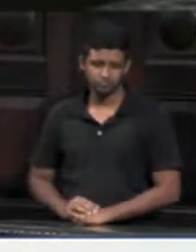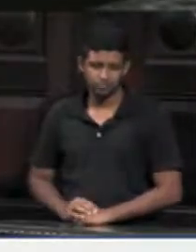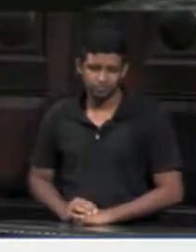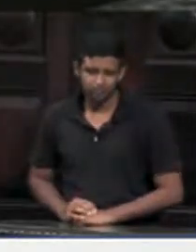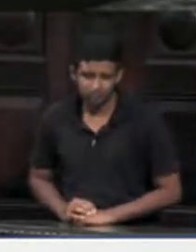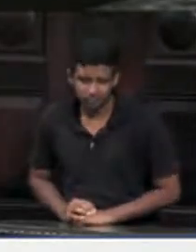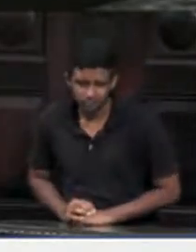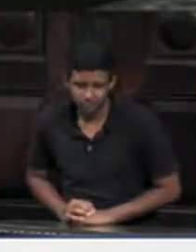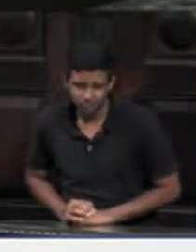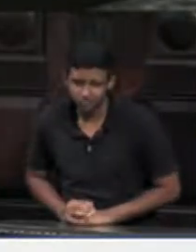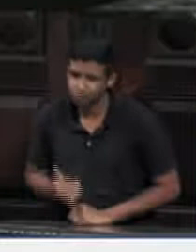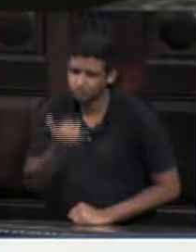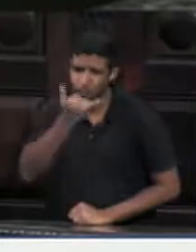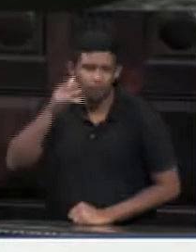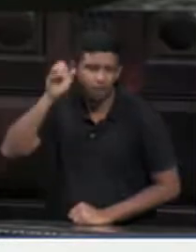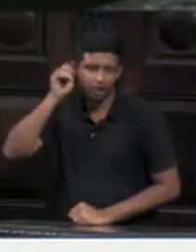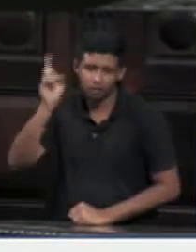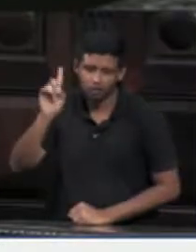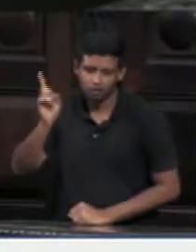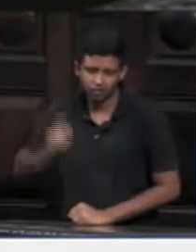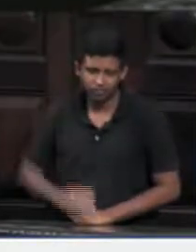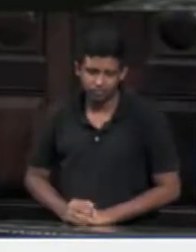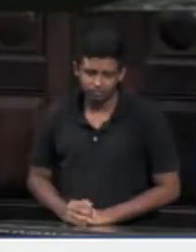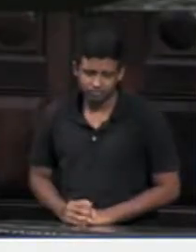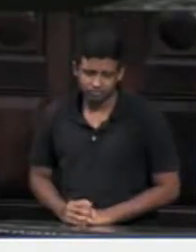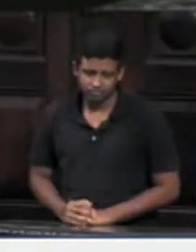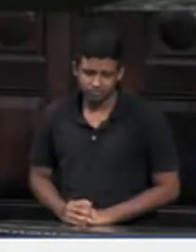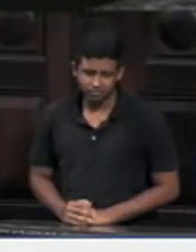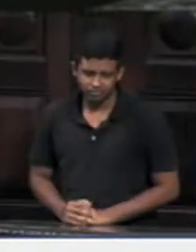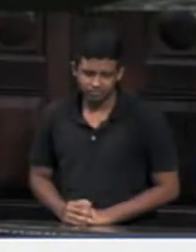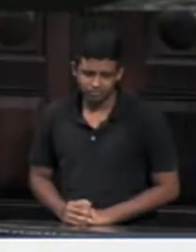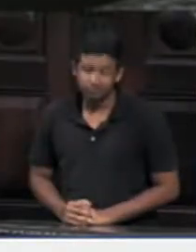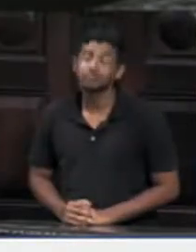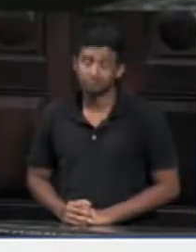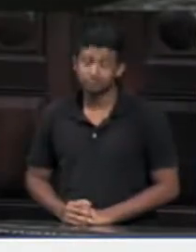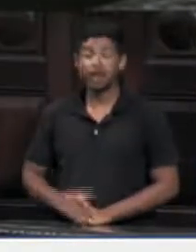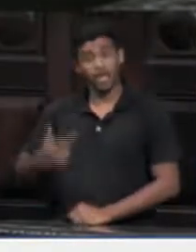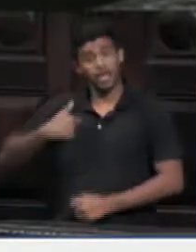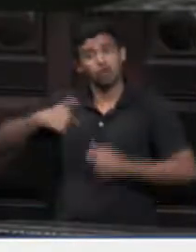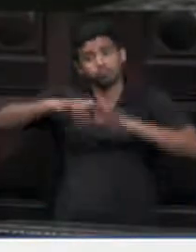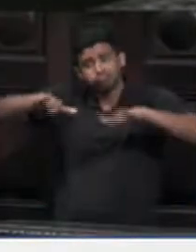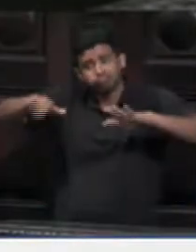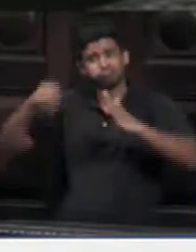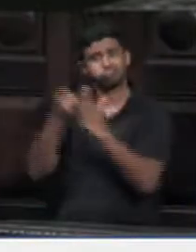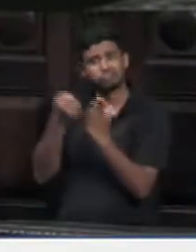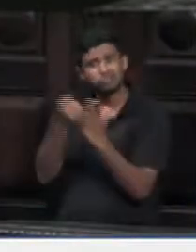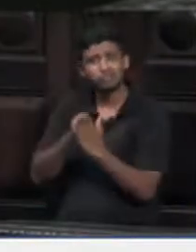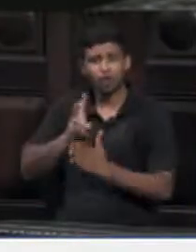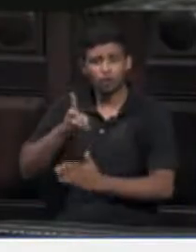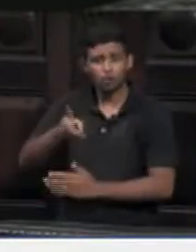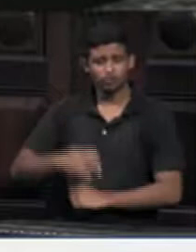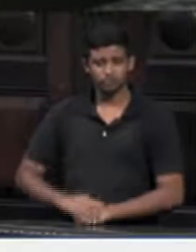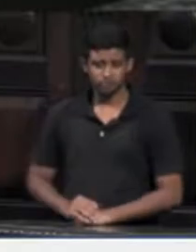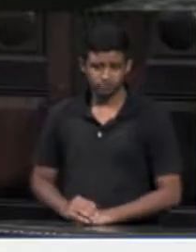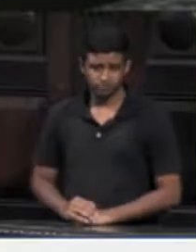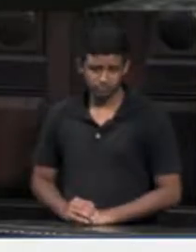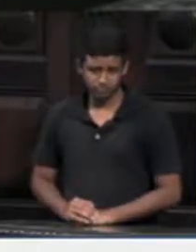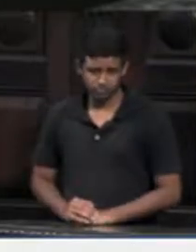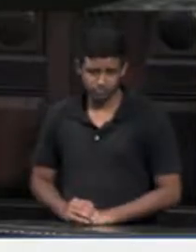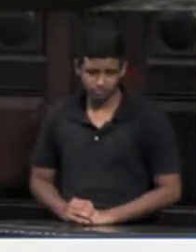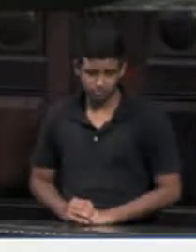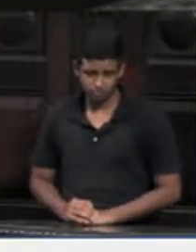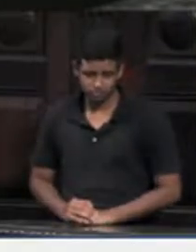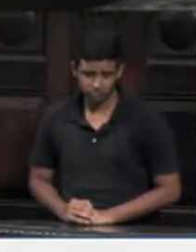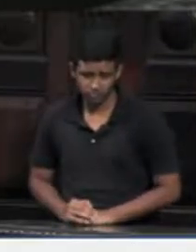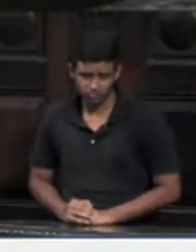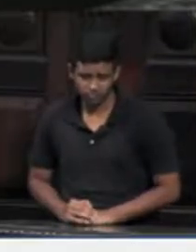querendo se aprovar essa matéria. E eu chamava a atenção, e continuo chamando ainda, nisso não vai nenhum demérito